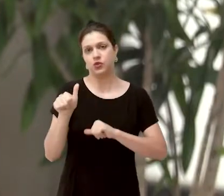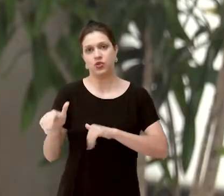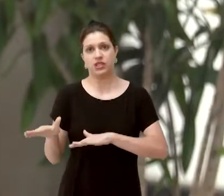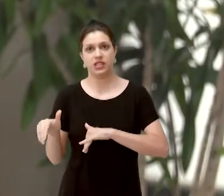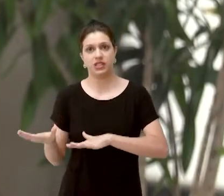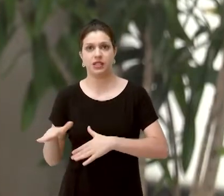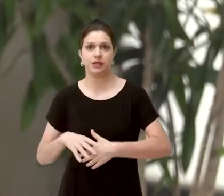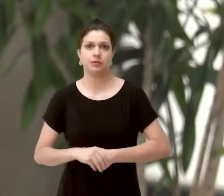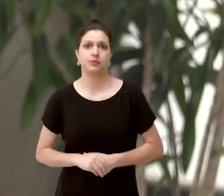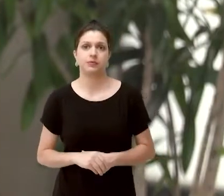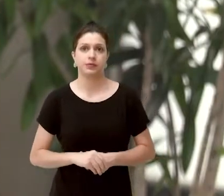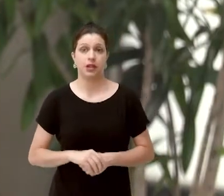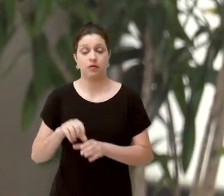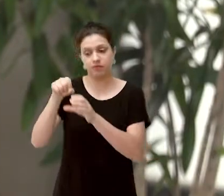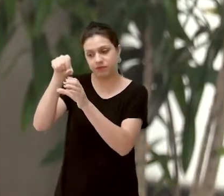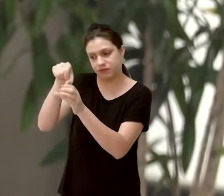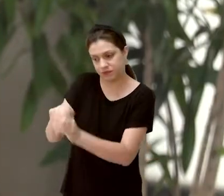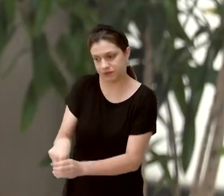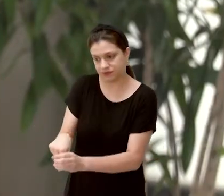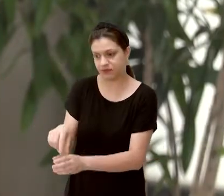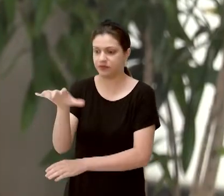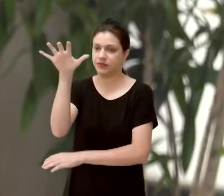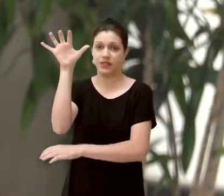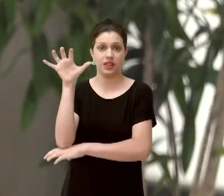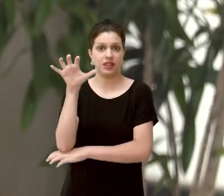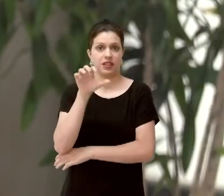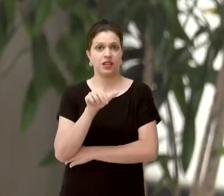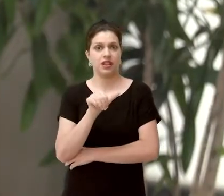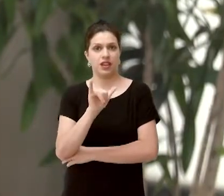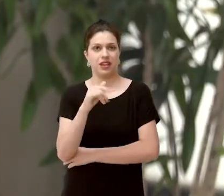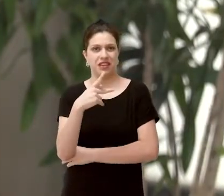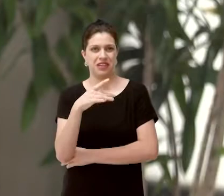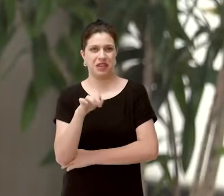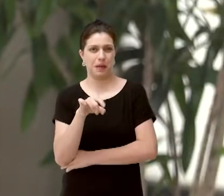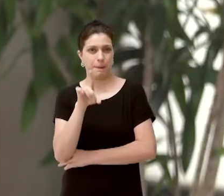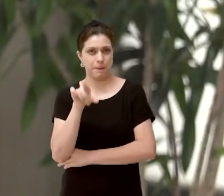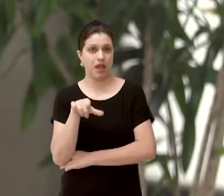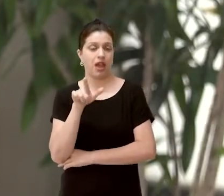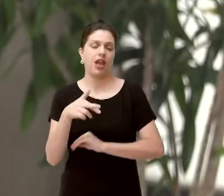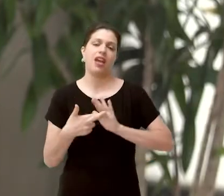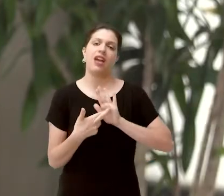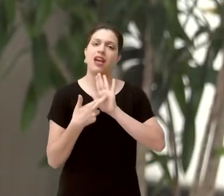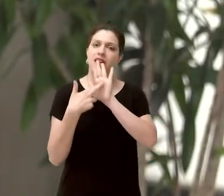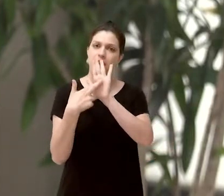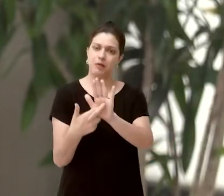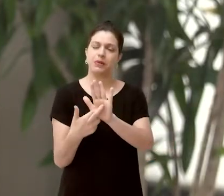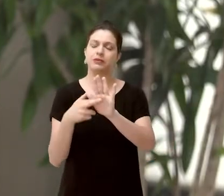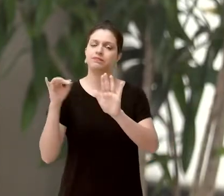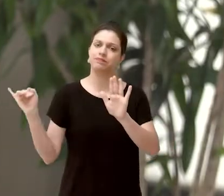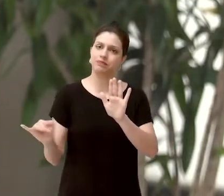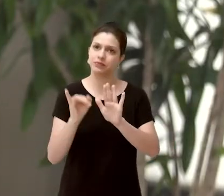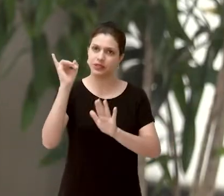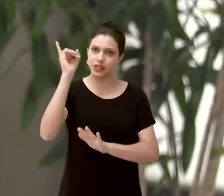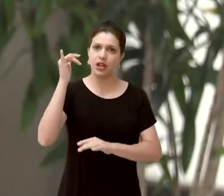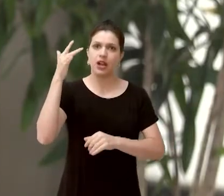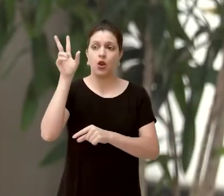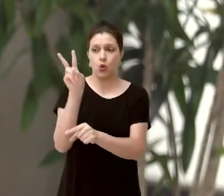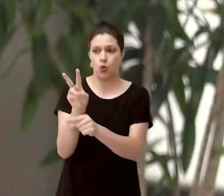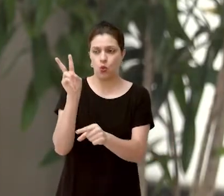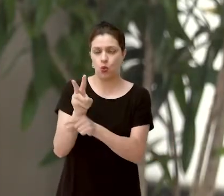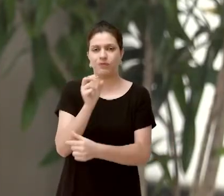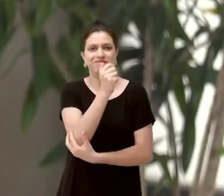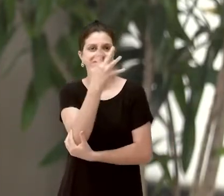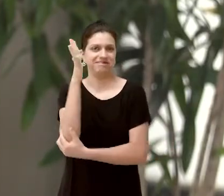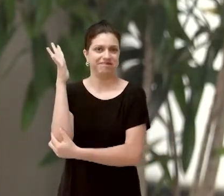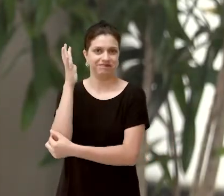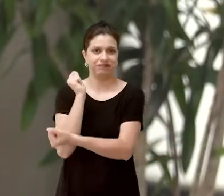em 21 de setembro, com o plantio de uma muda de ipê, a representação de uma mensagem da